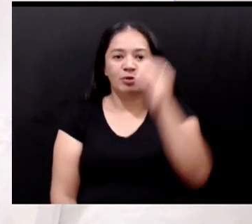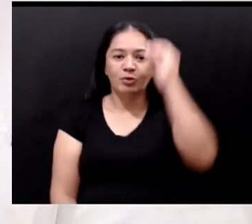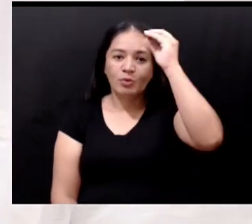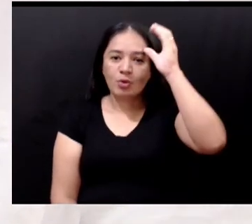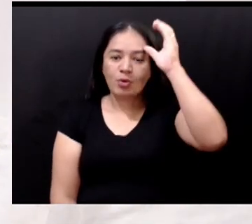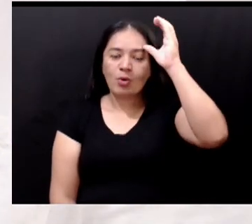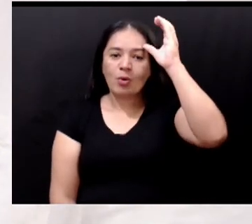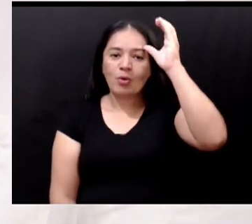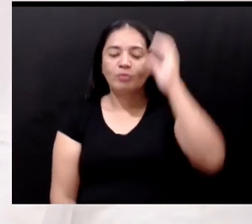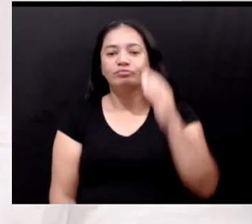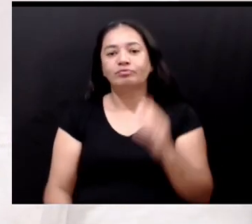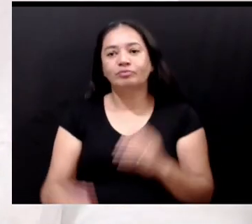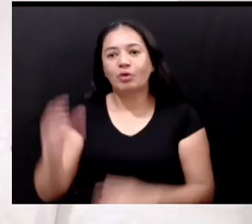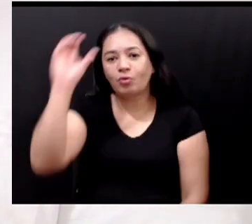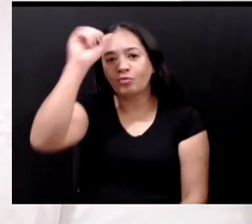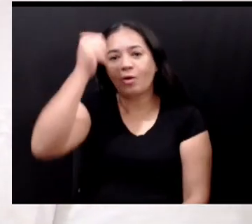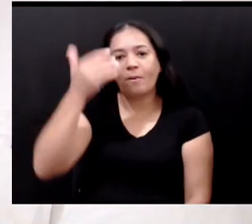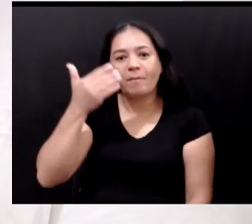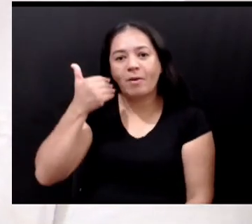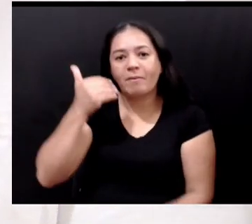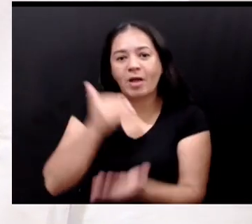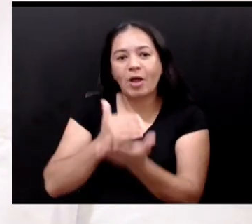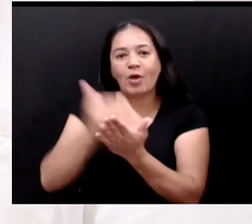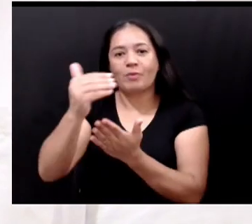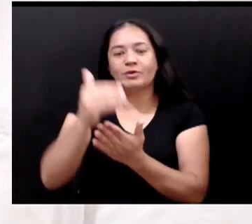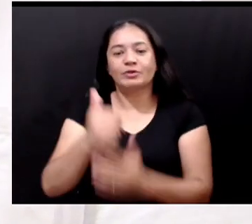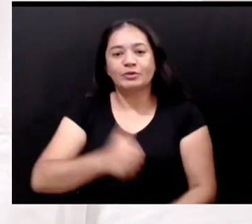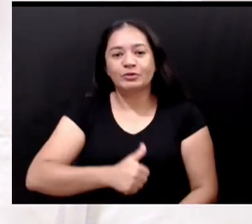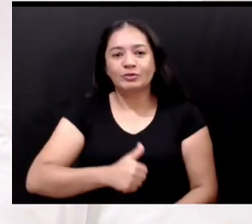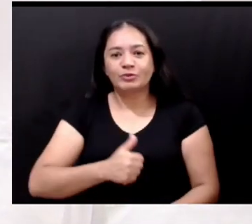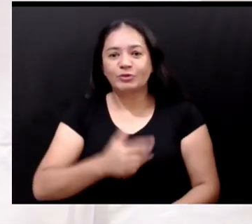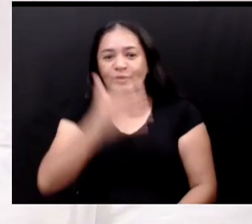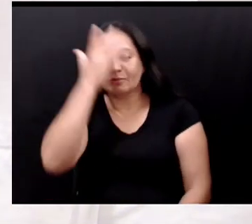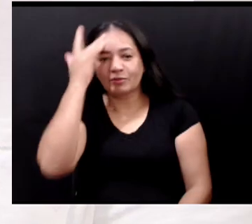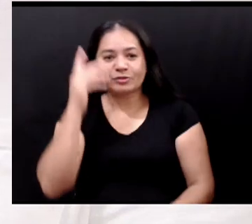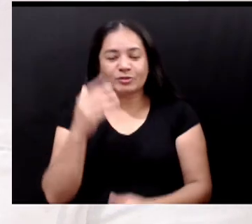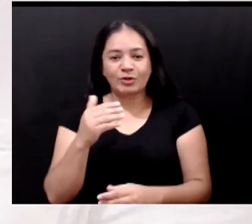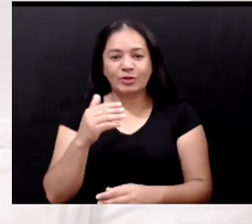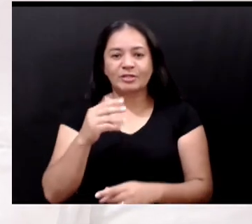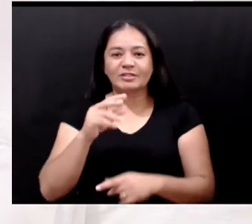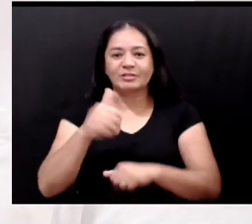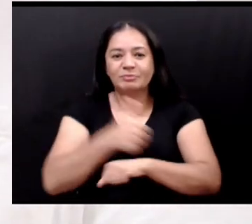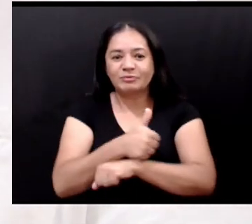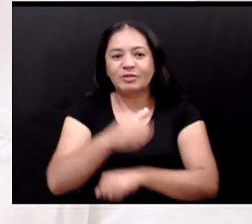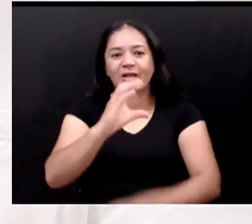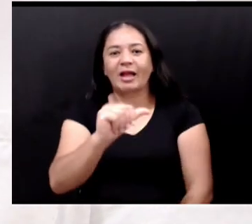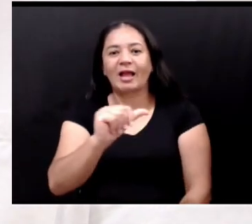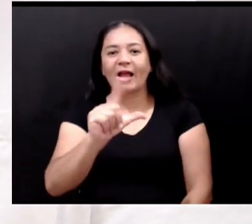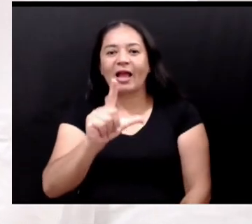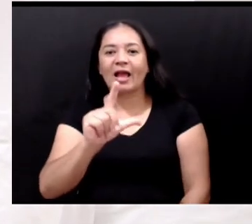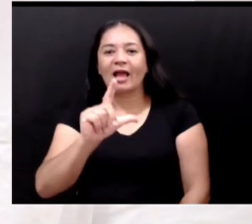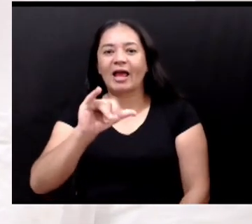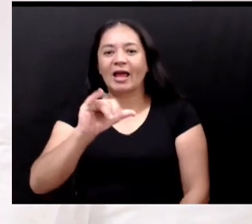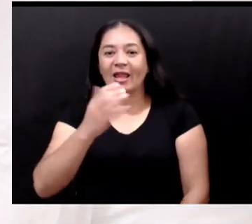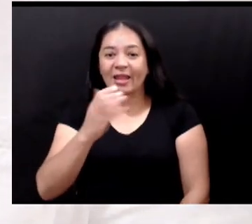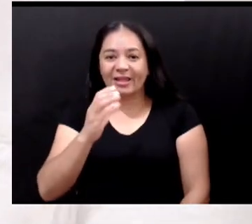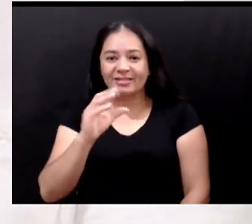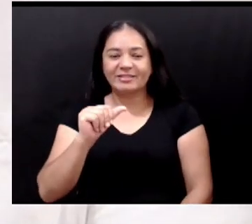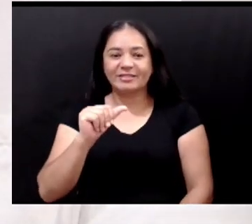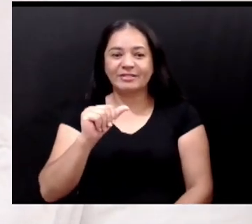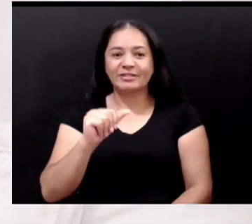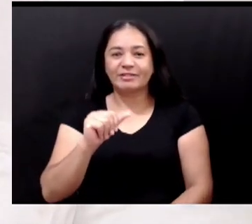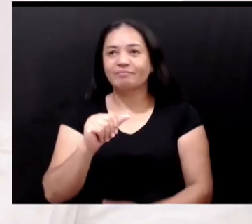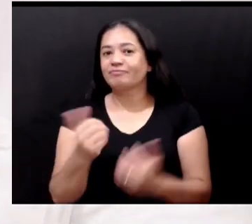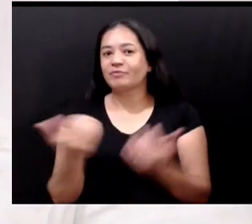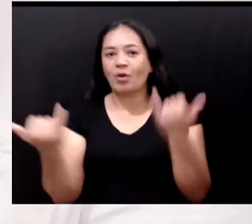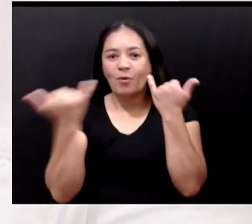que surgiram os primeiros calistas em torno da década de 30, realmente, né? Que foi uma notícia de jornal,